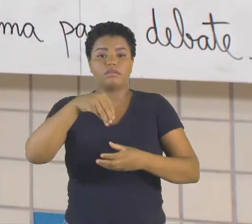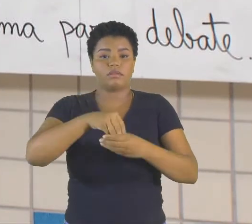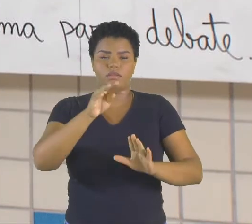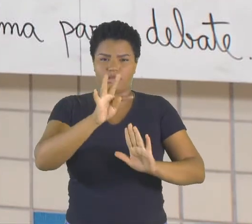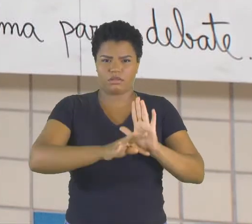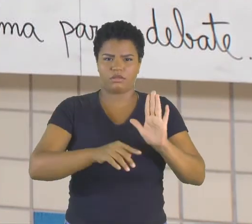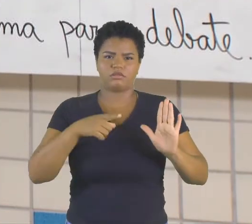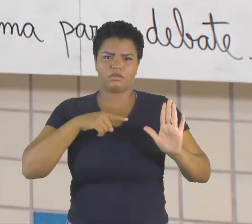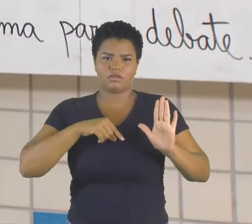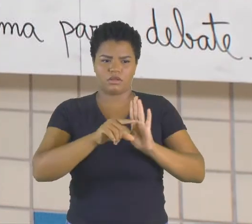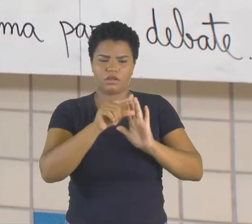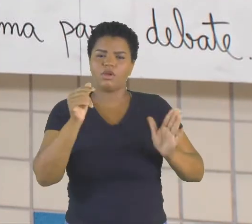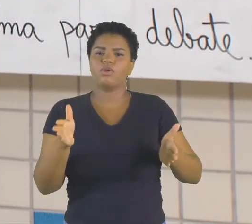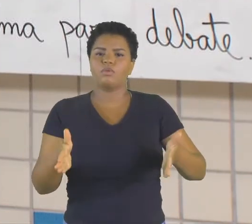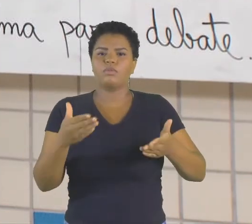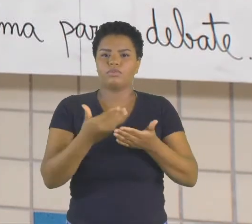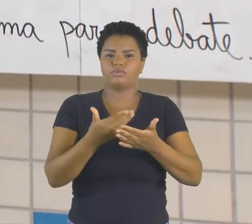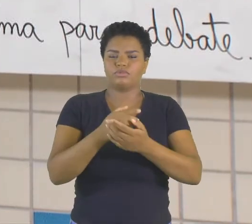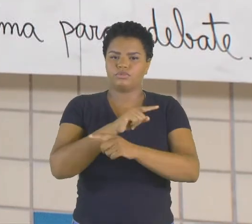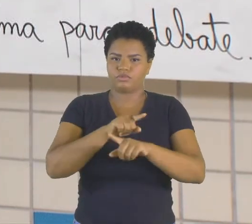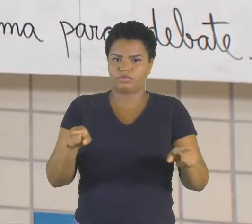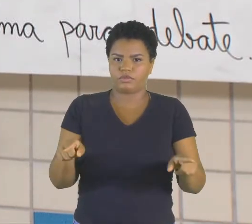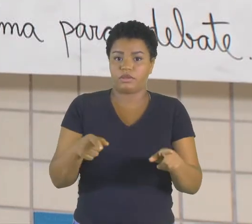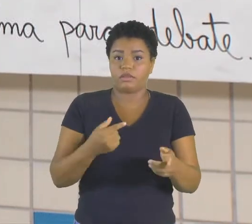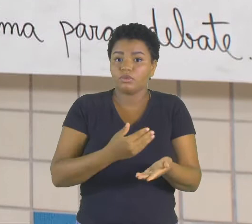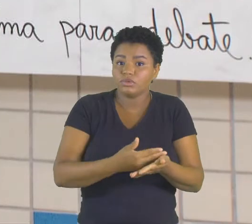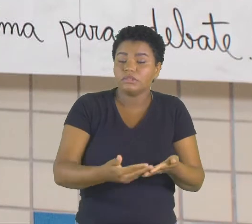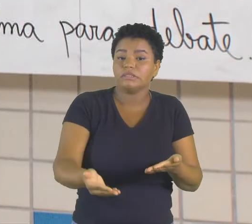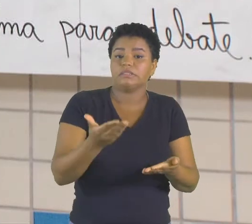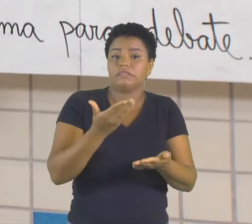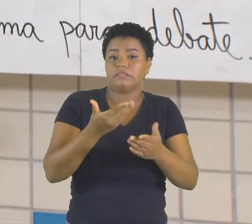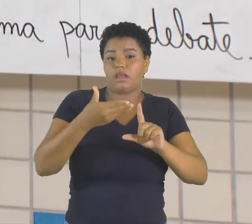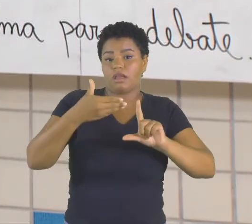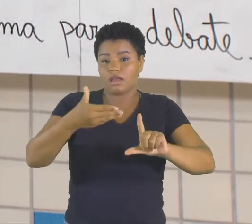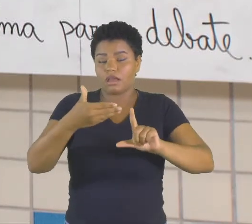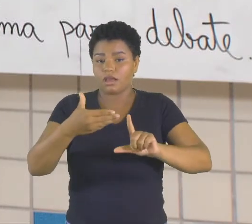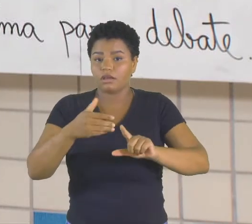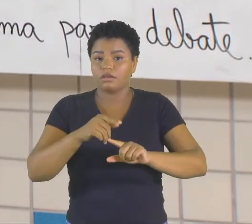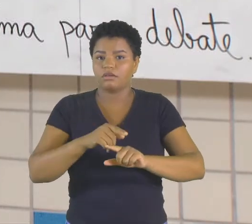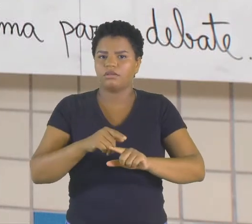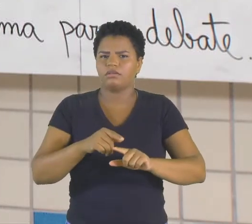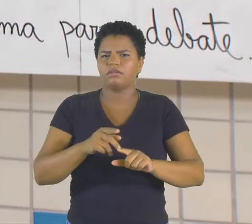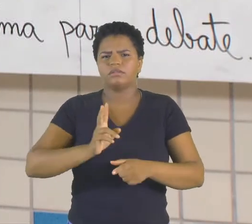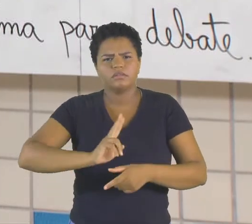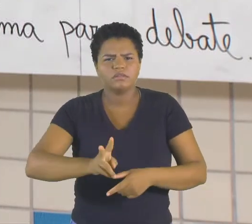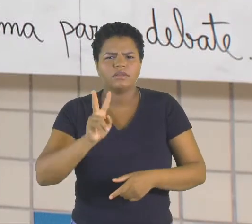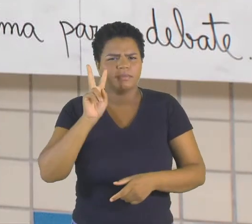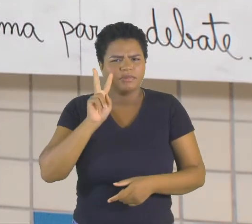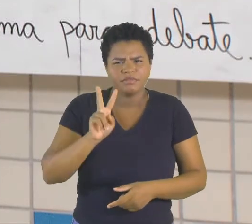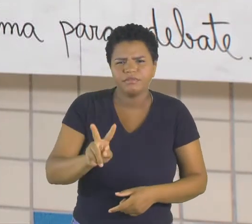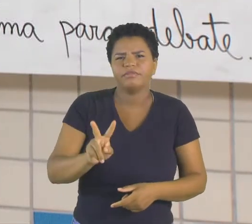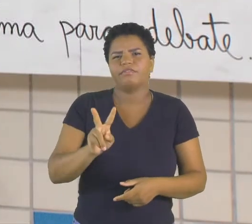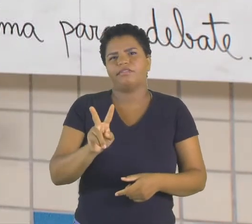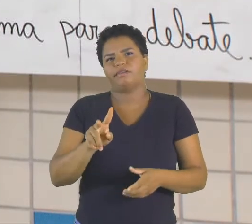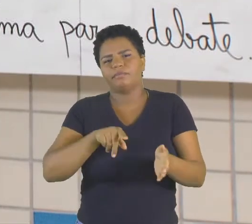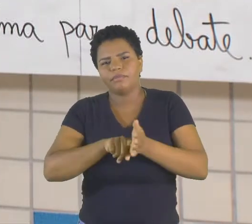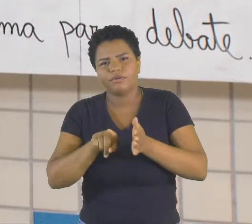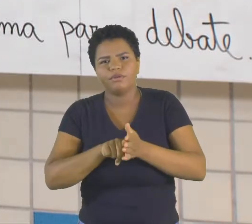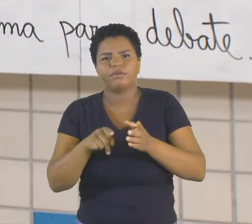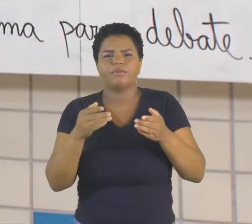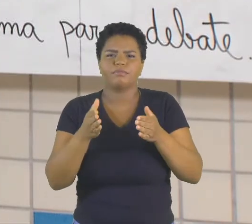início dessa teleaula, volta e meia vocês veem questões pedindo para vocês